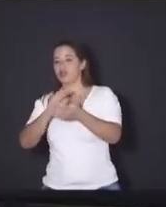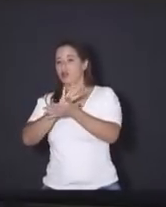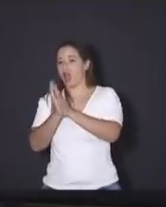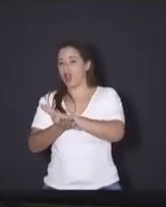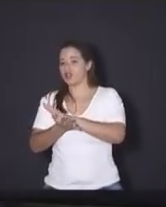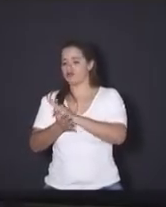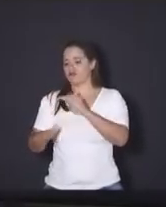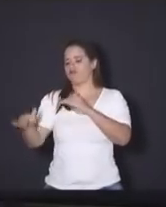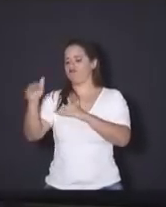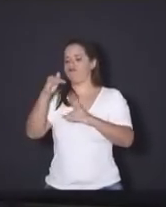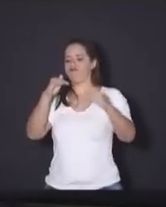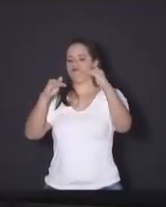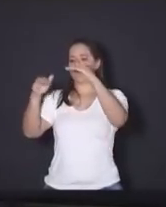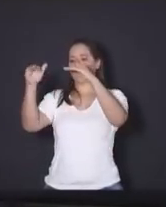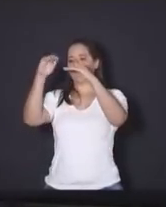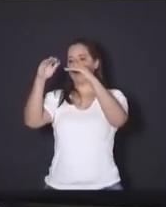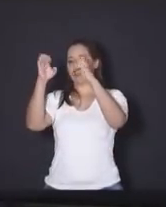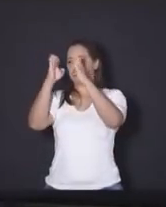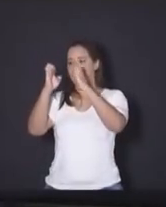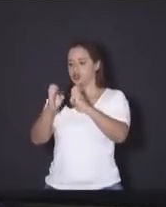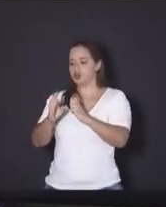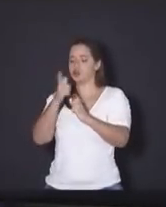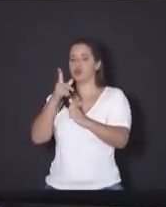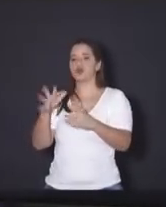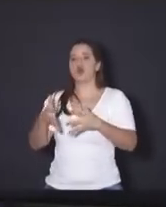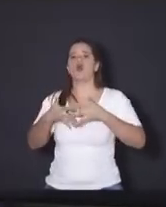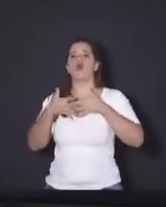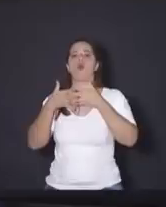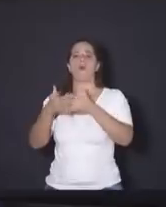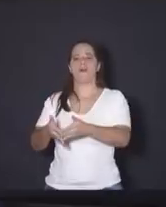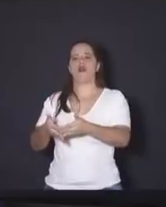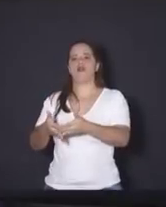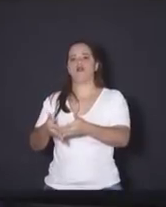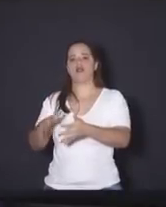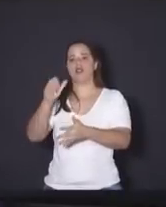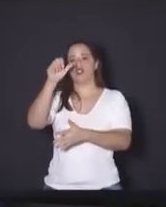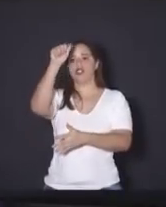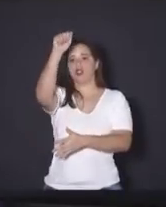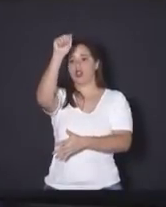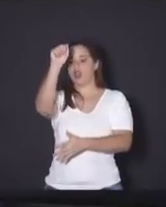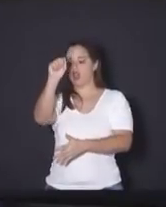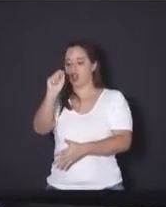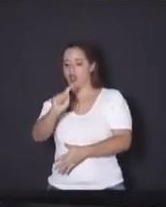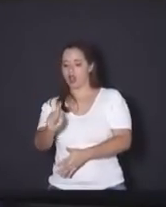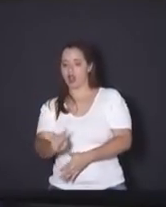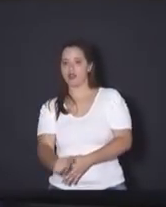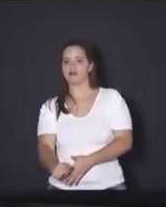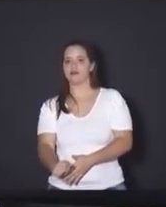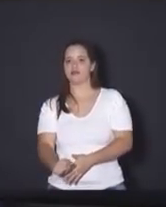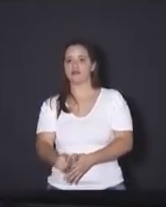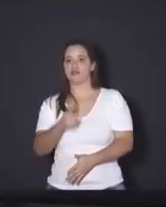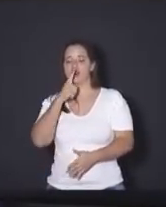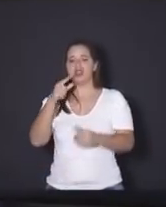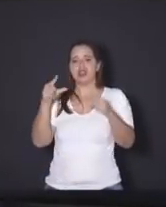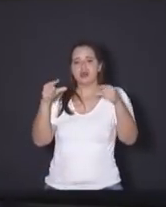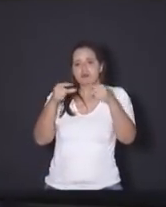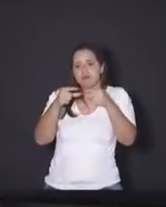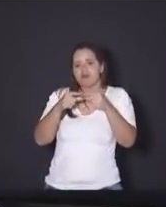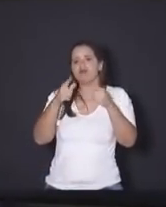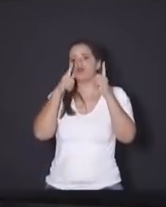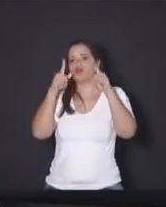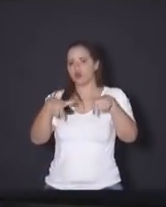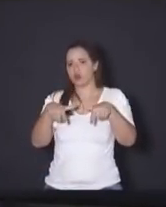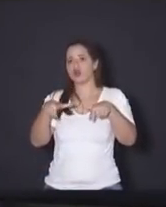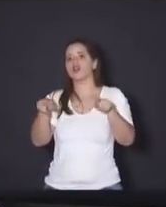estrutura envolvendo toda a sua complexidade ou seja ele vai de a a z ele está nas mínimas coisas e é importante também